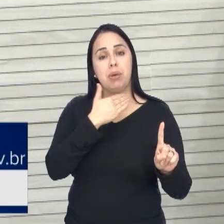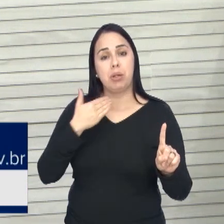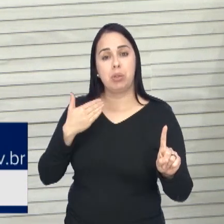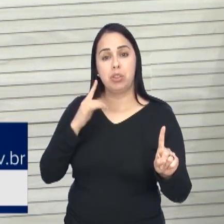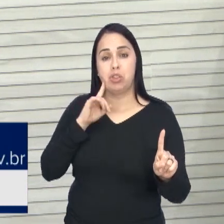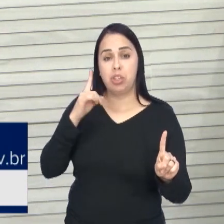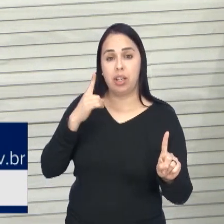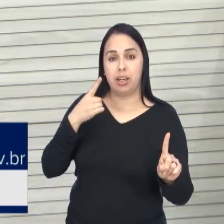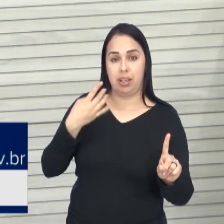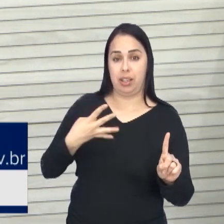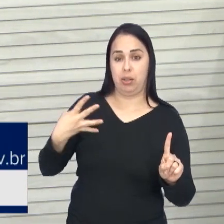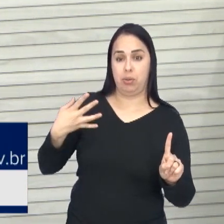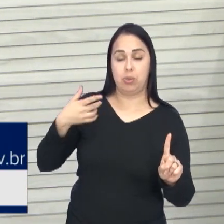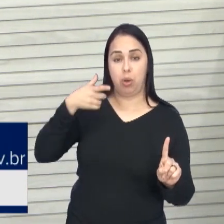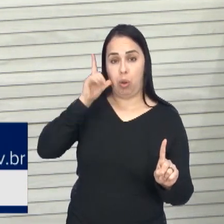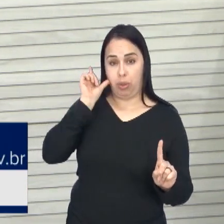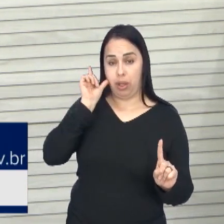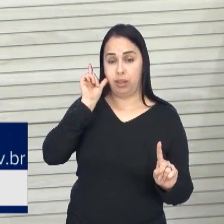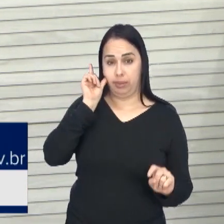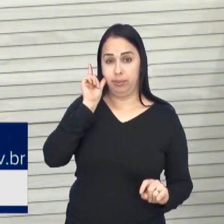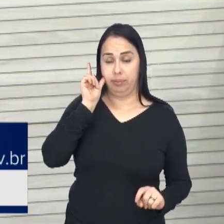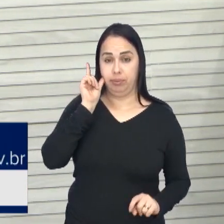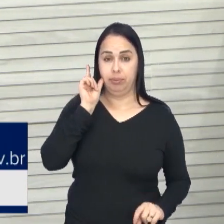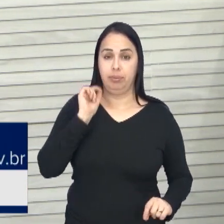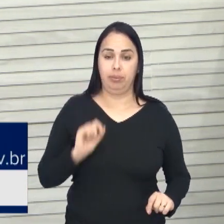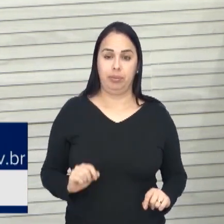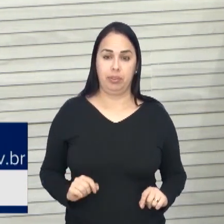dia 14, né, ontem,